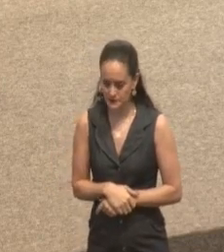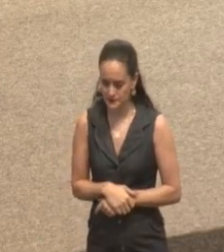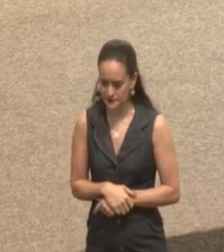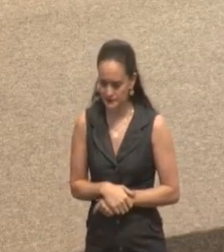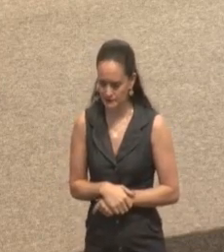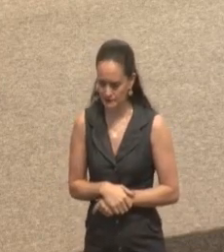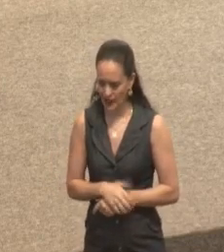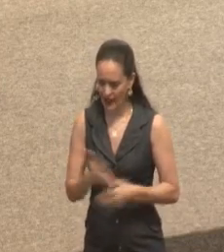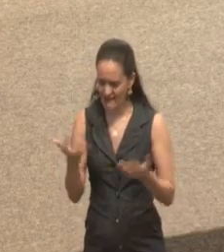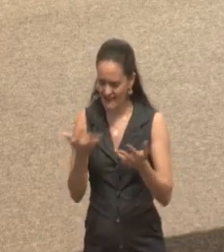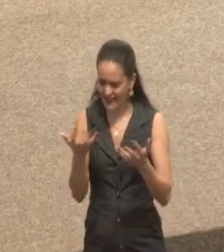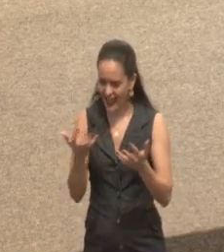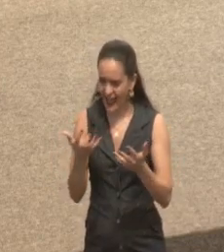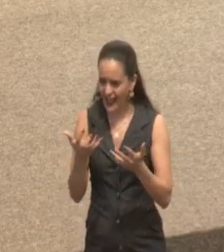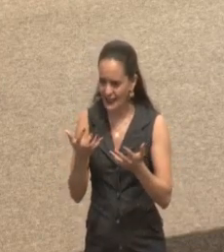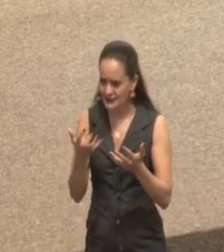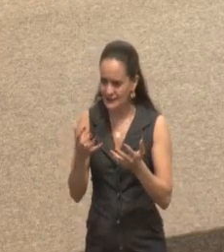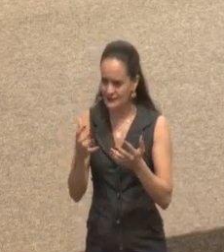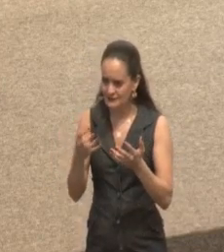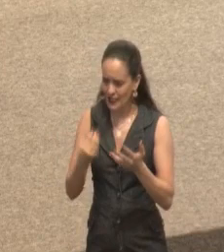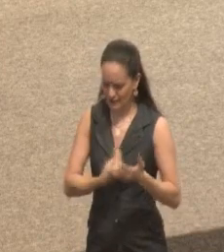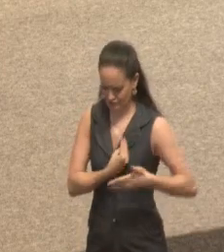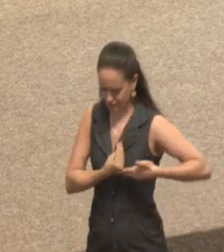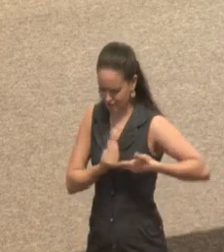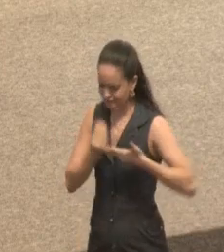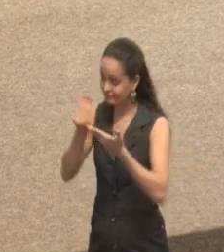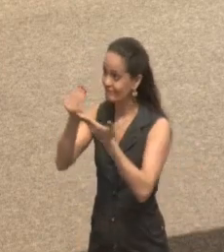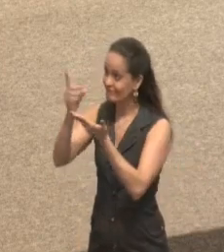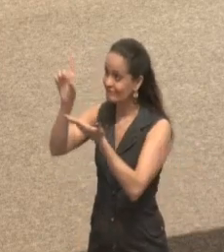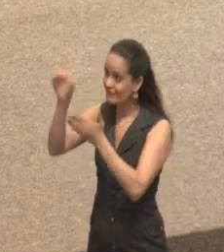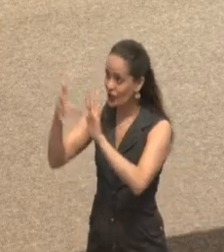quer se reconciliar com Deus, quer entregar sua vida a Jesus?